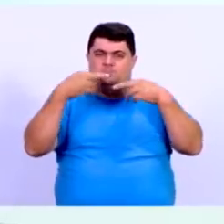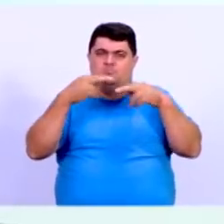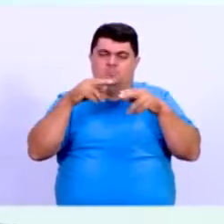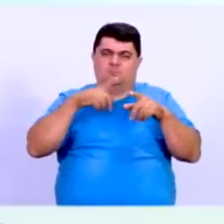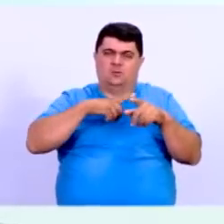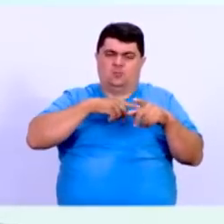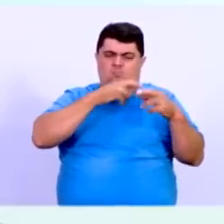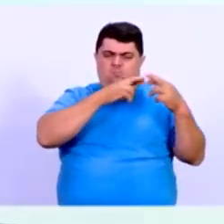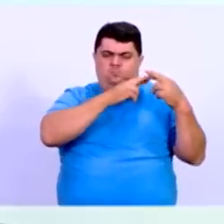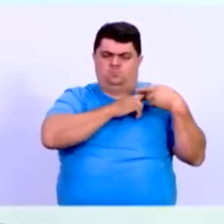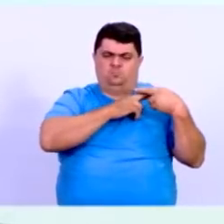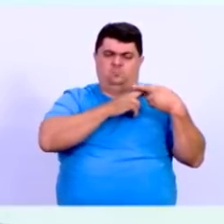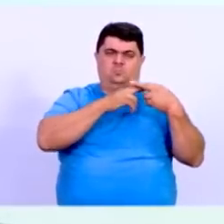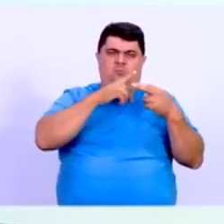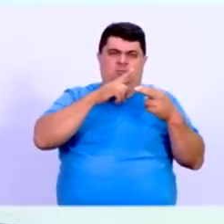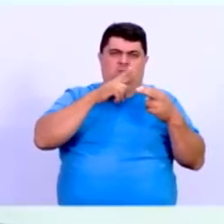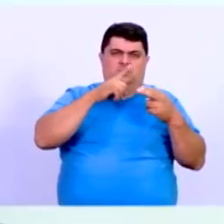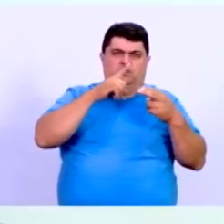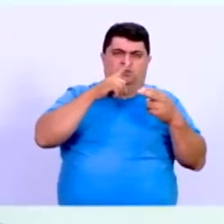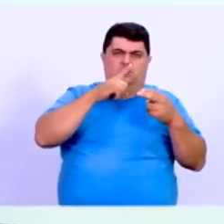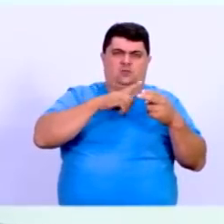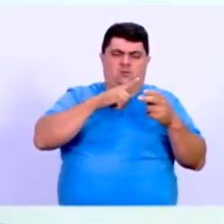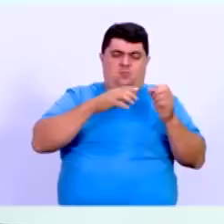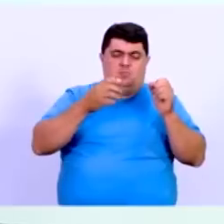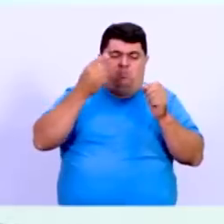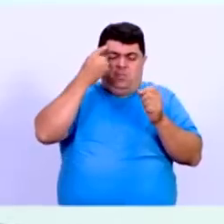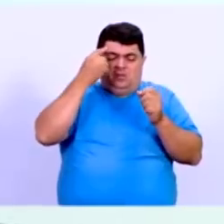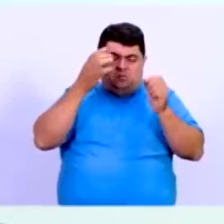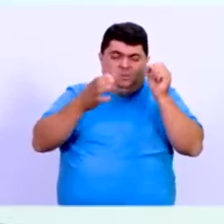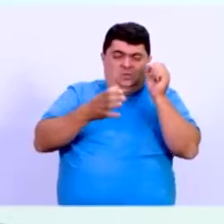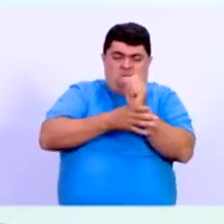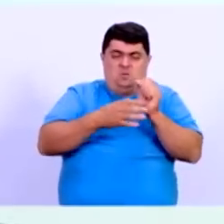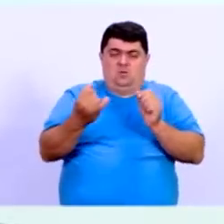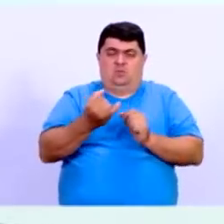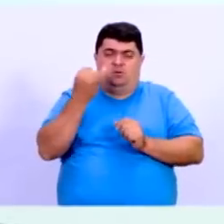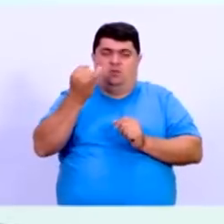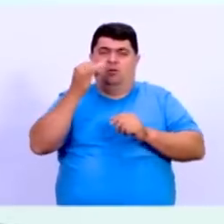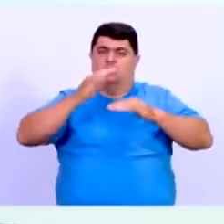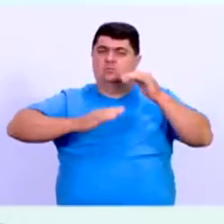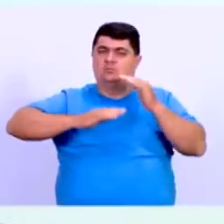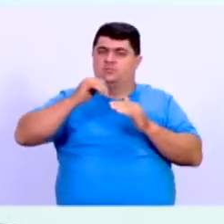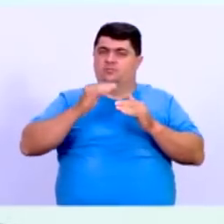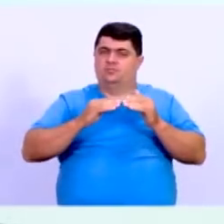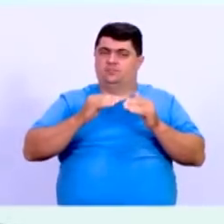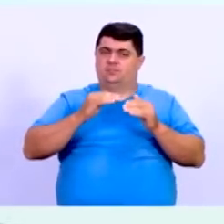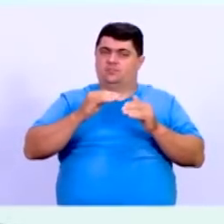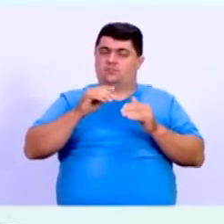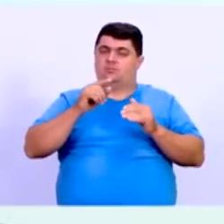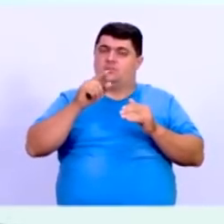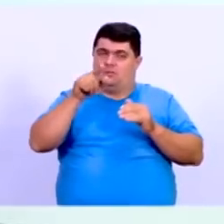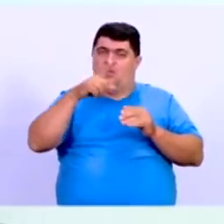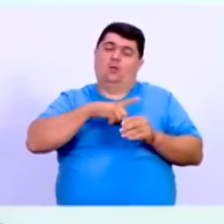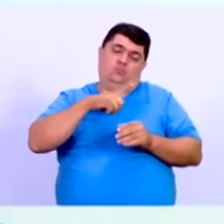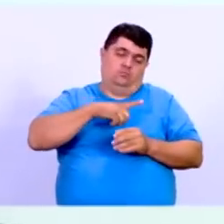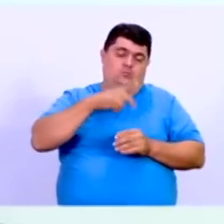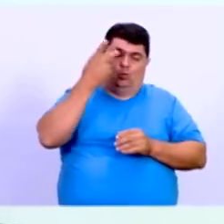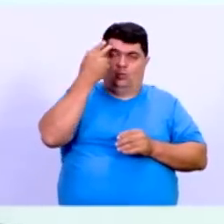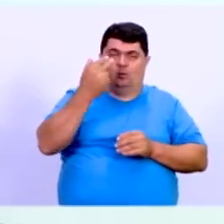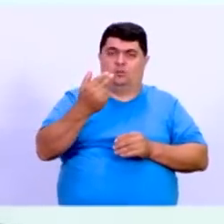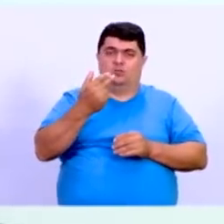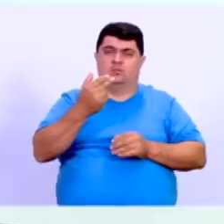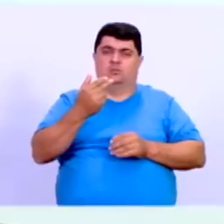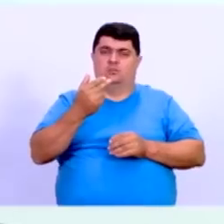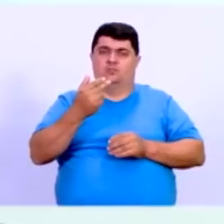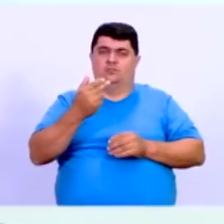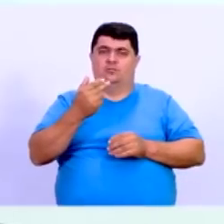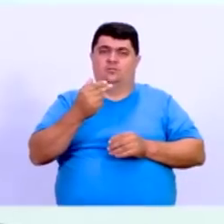responsabilidade de trazer esse nível de segurança para a rede de computadores. O profissional que trabalha nesse ambiente, que é você futuramente, com certeza, né,